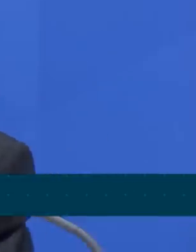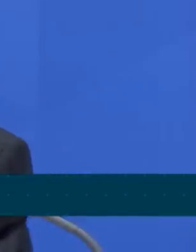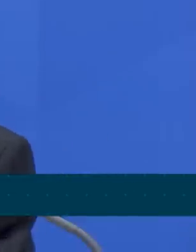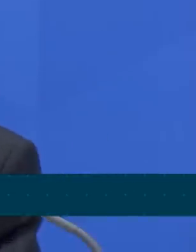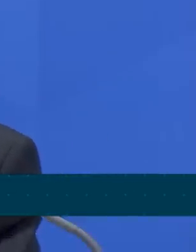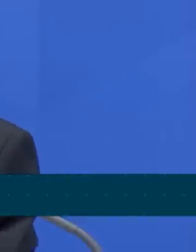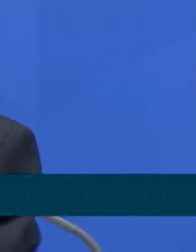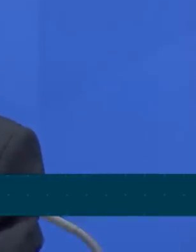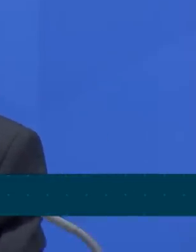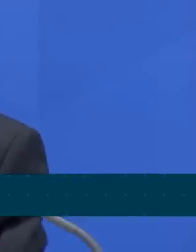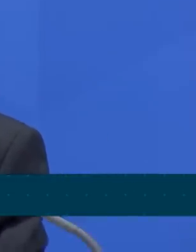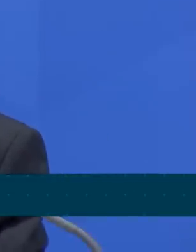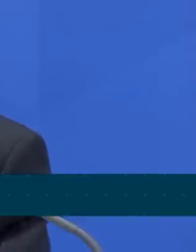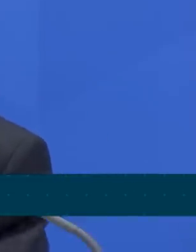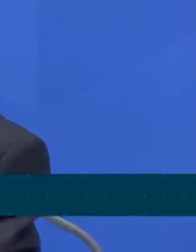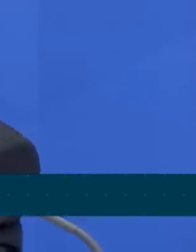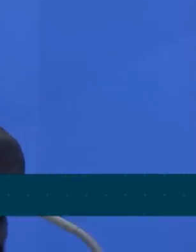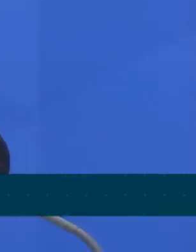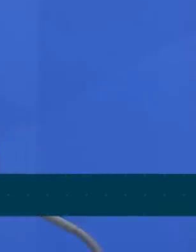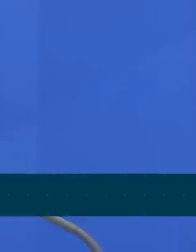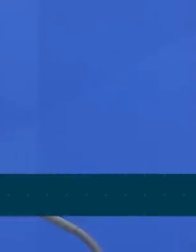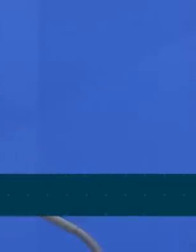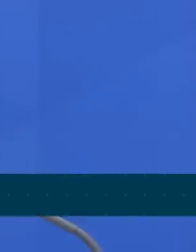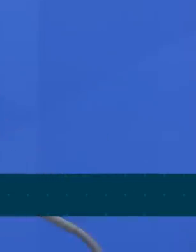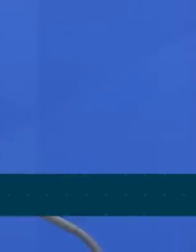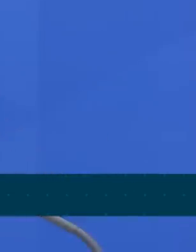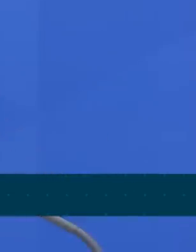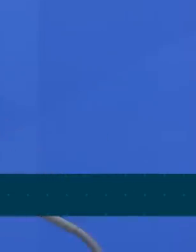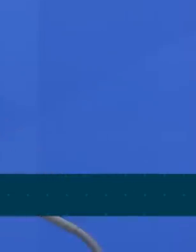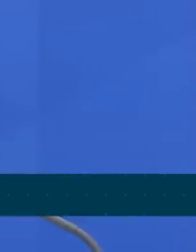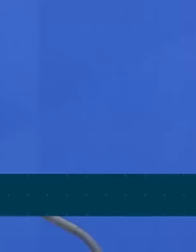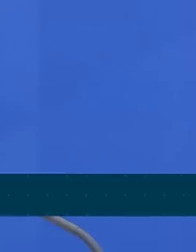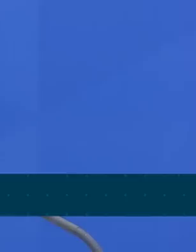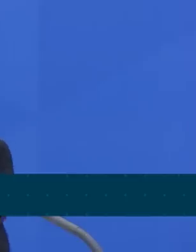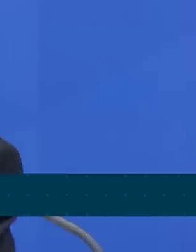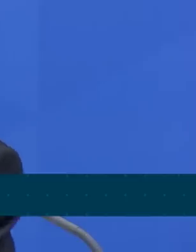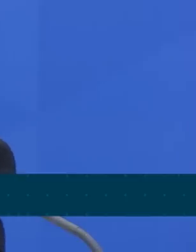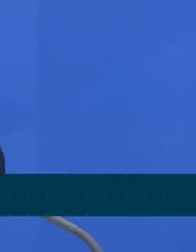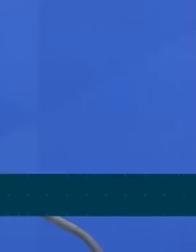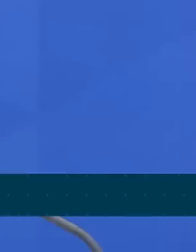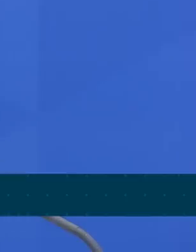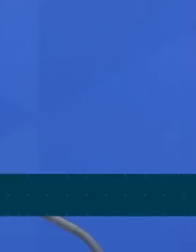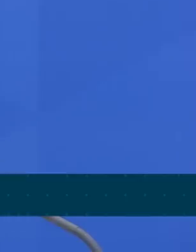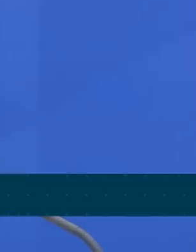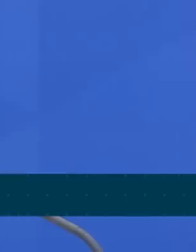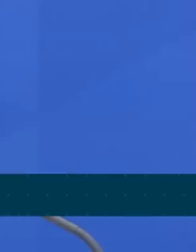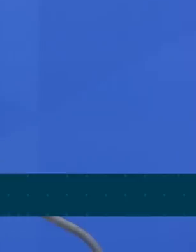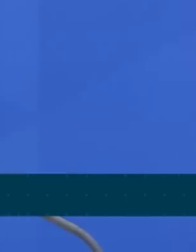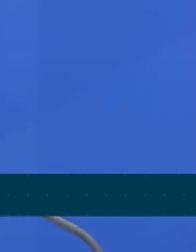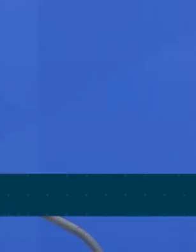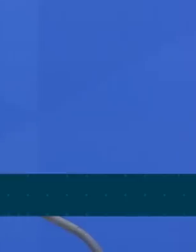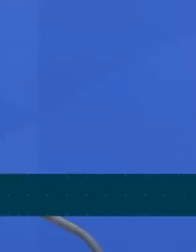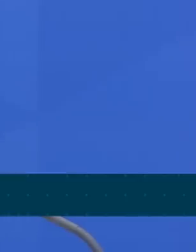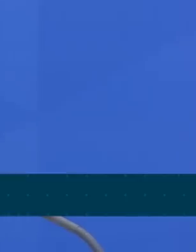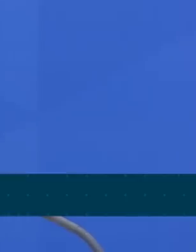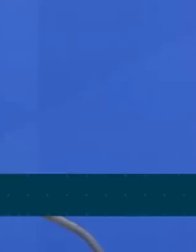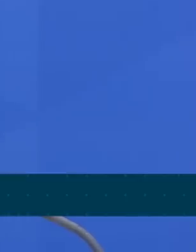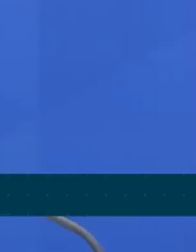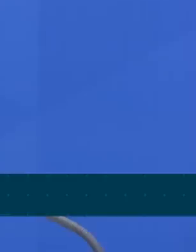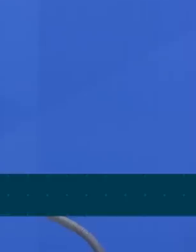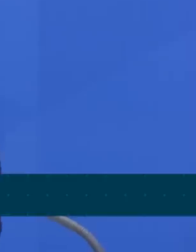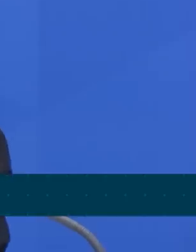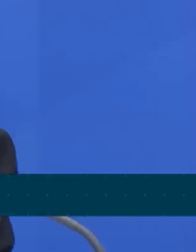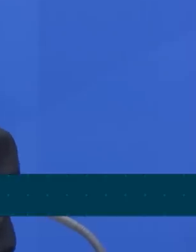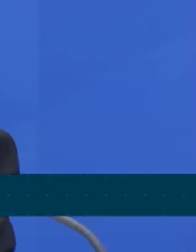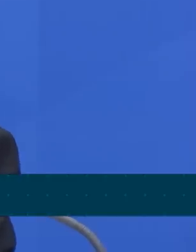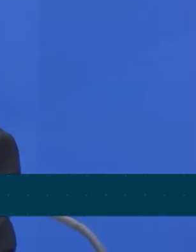não sei que é bom deu pra esse pessoal se deslocar um caminhão é o caminhão que ele dispunha na sede do